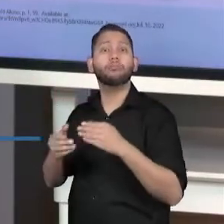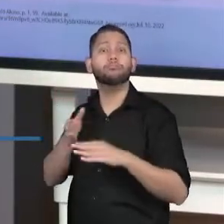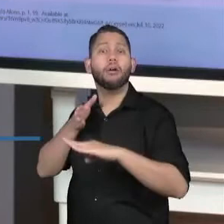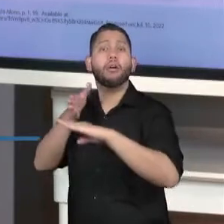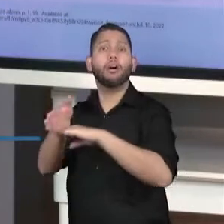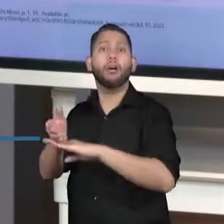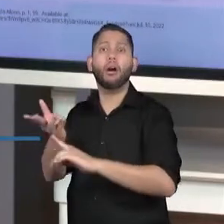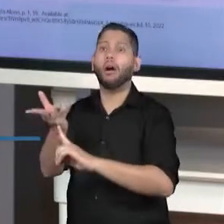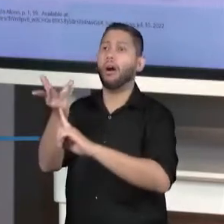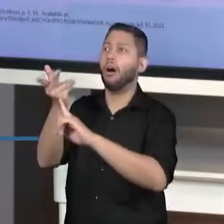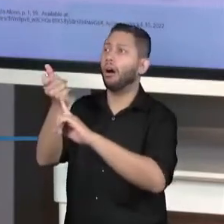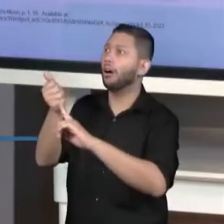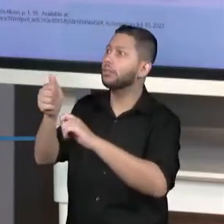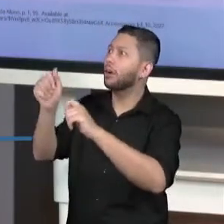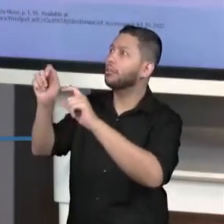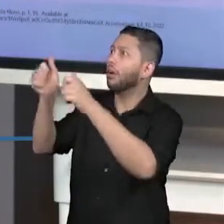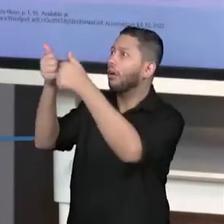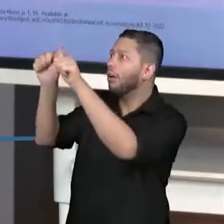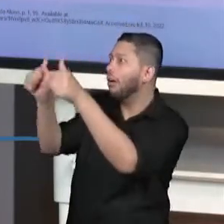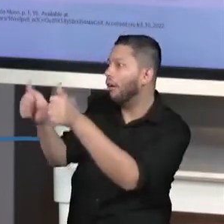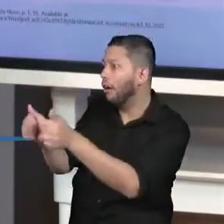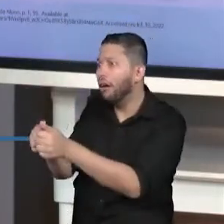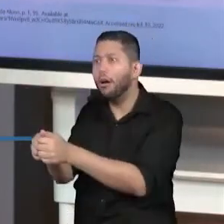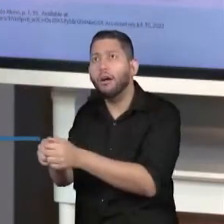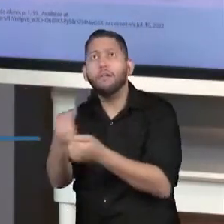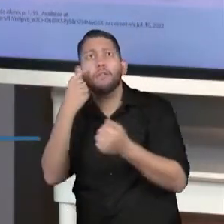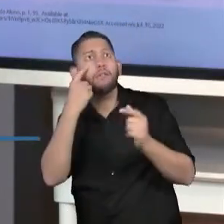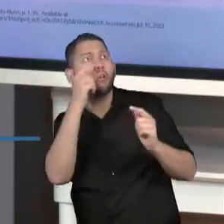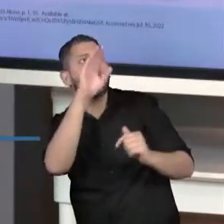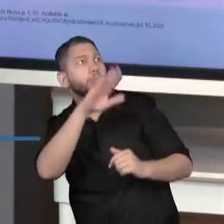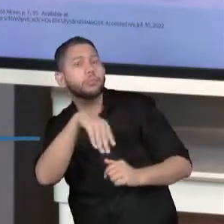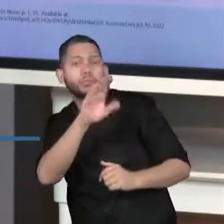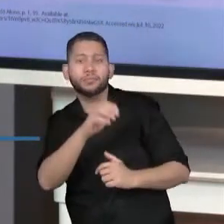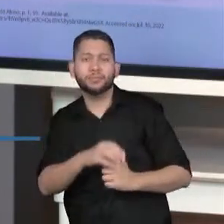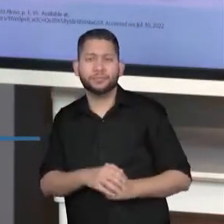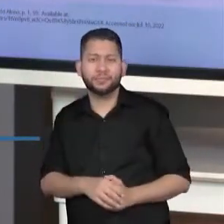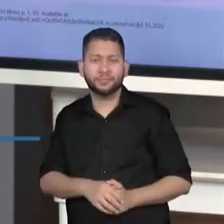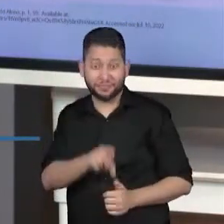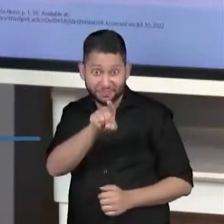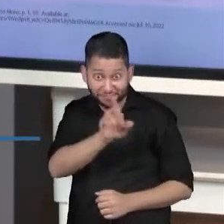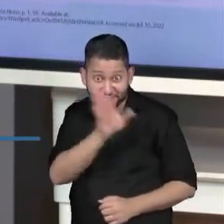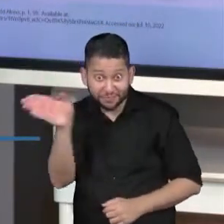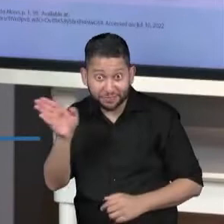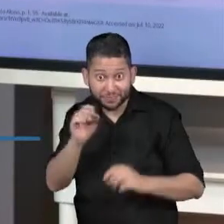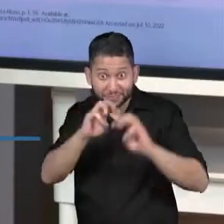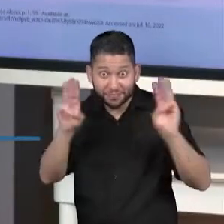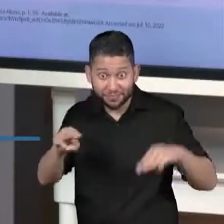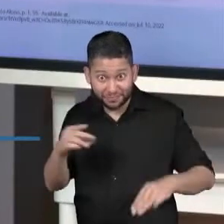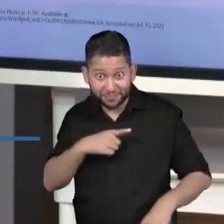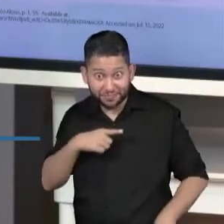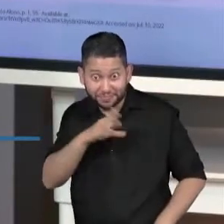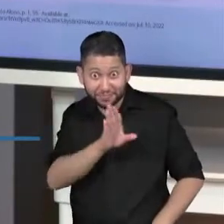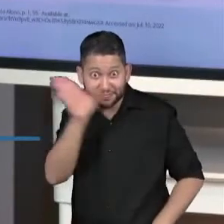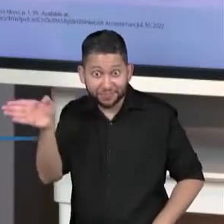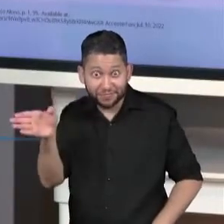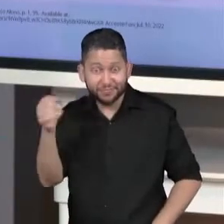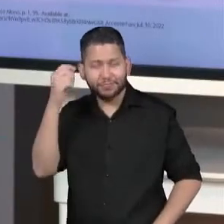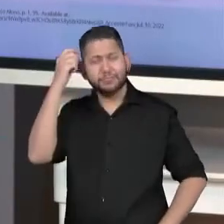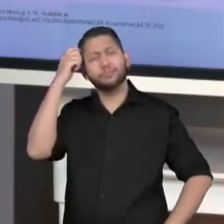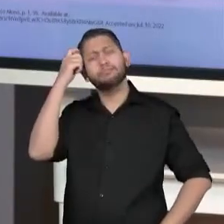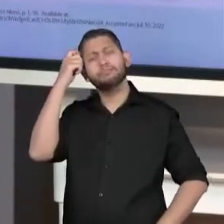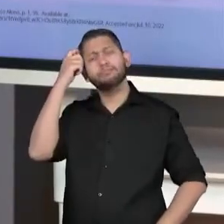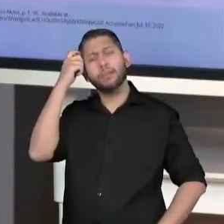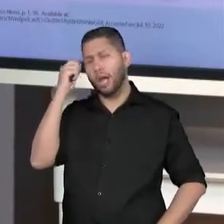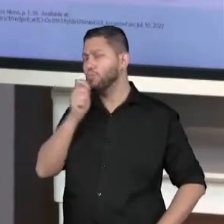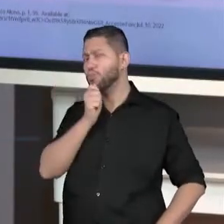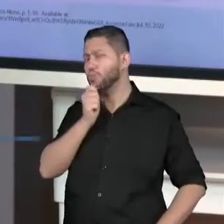arte, para que vocês tenham uma ideia do que é. E aí, você já visitou um museu? Pensa nisso aí. Já visitou uma galeria de arte para ver